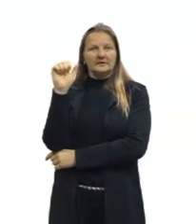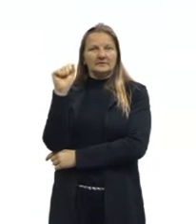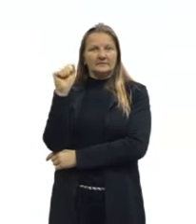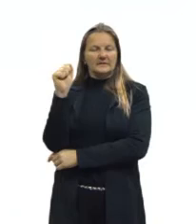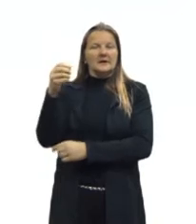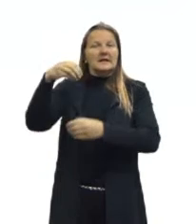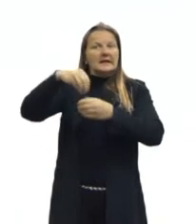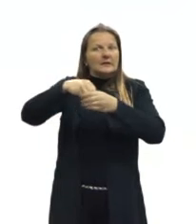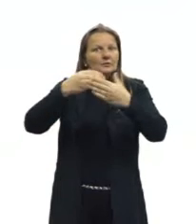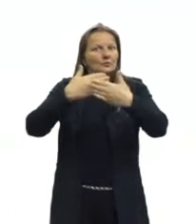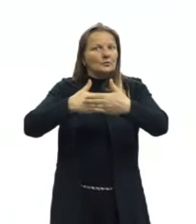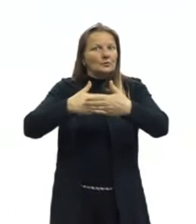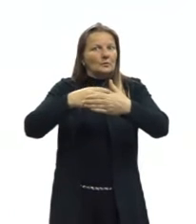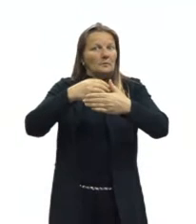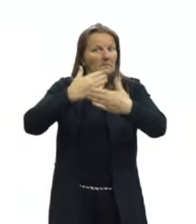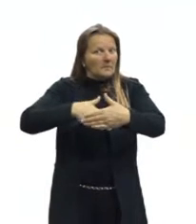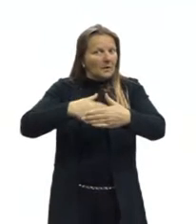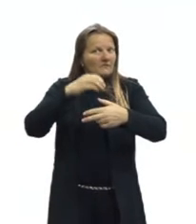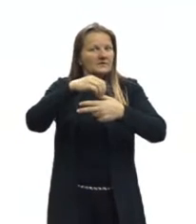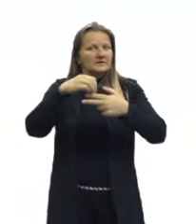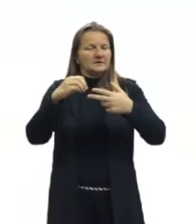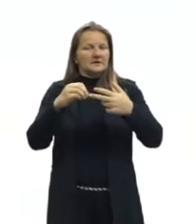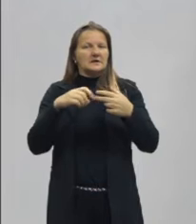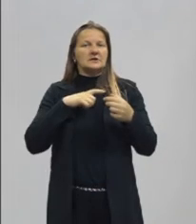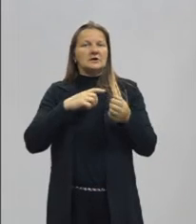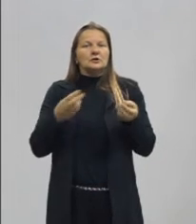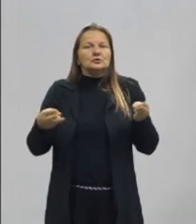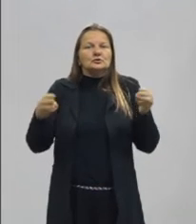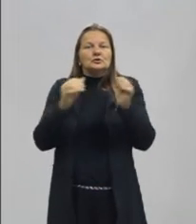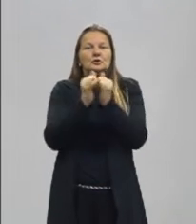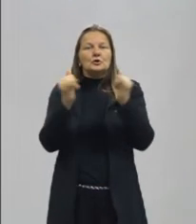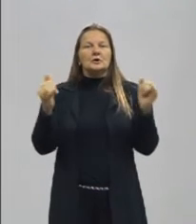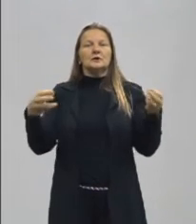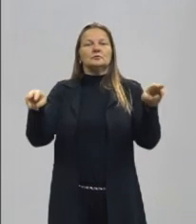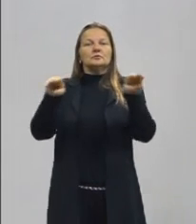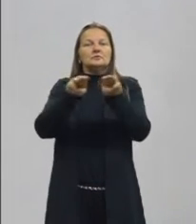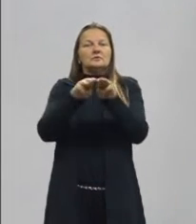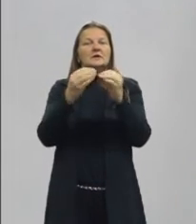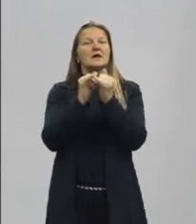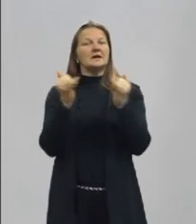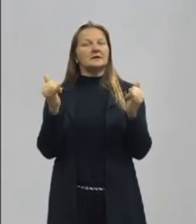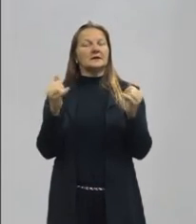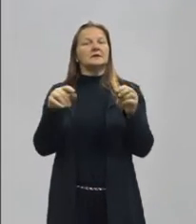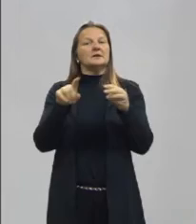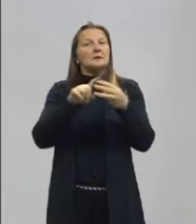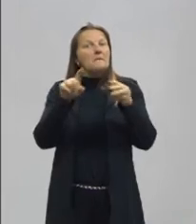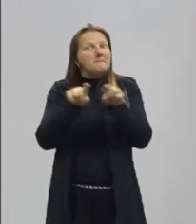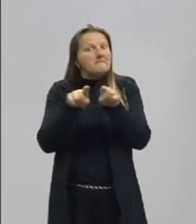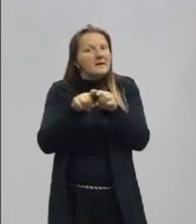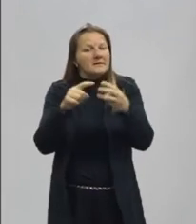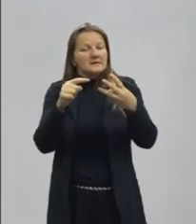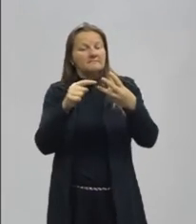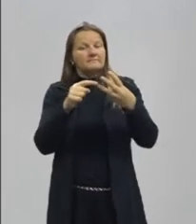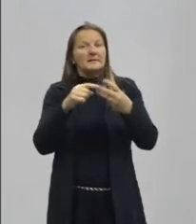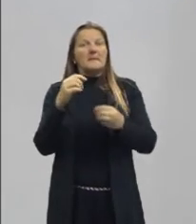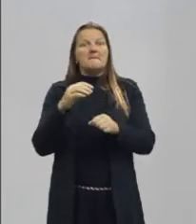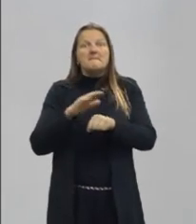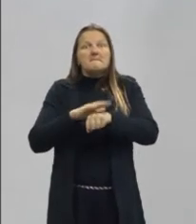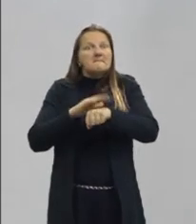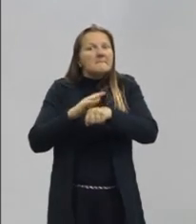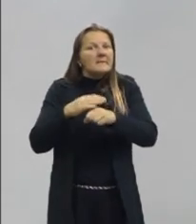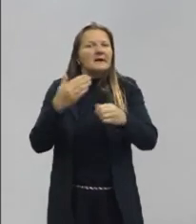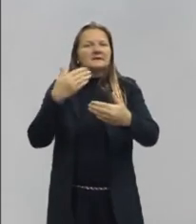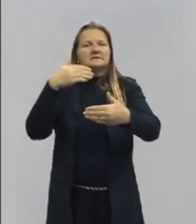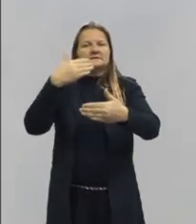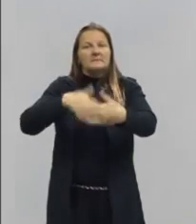junto né com a questão do eletromagnetismo da eletricidade é uma das áreas então que mais aparece com